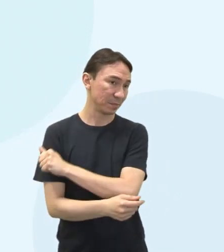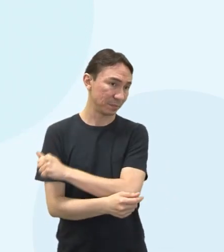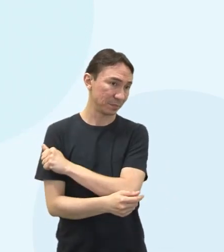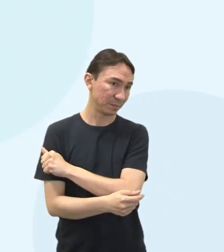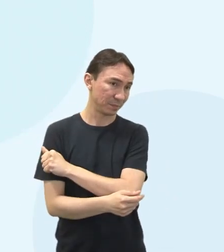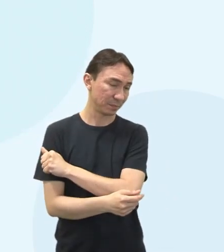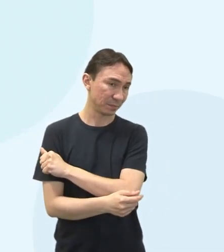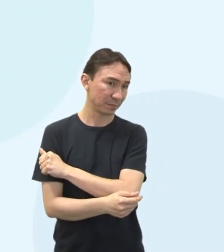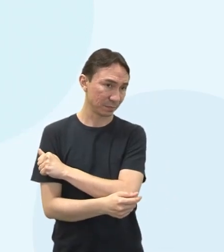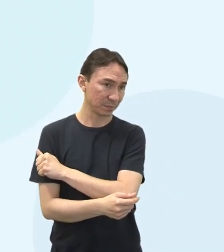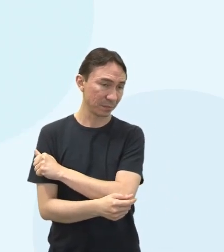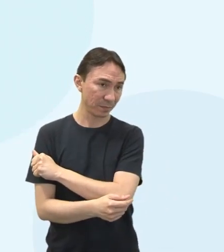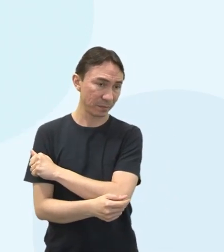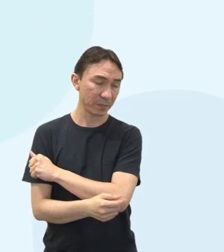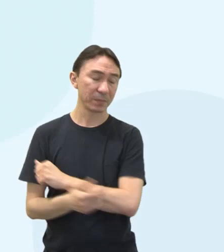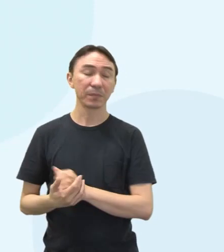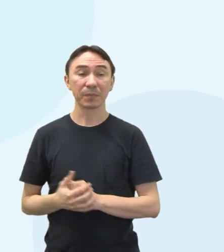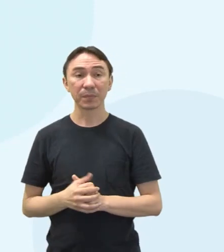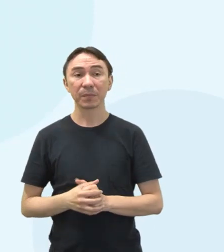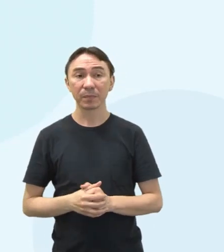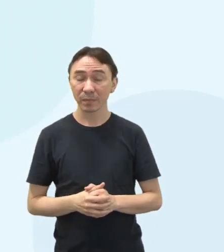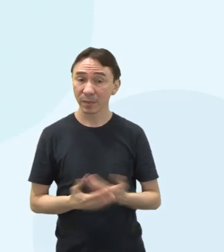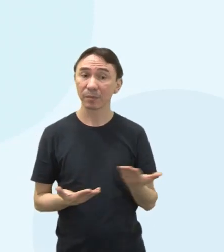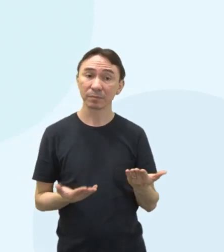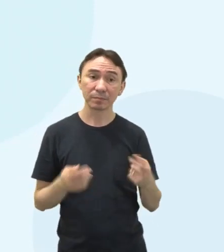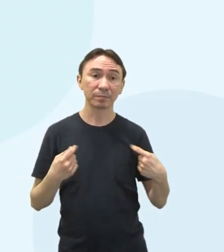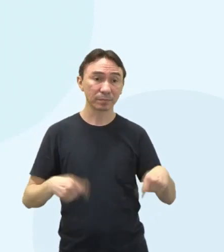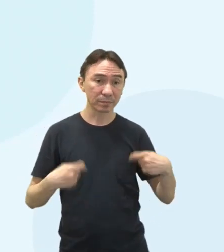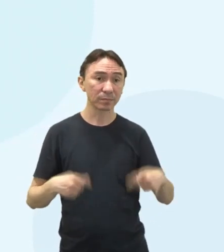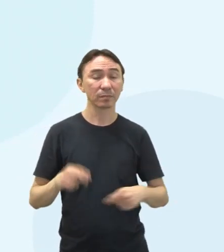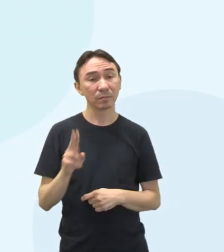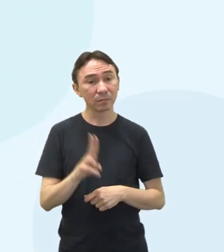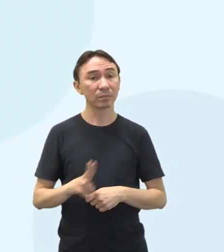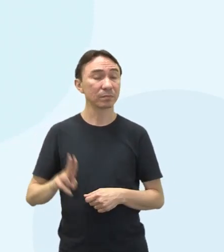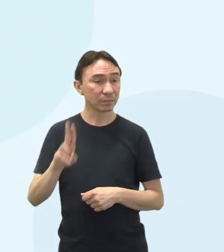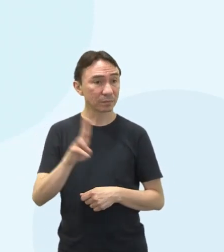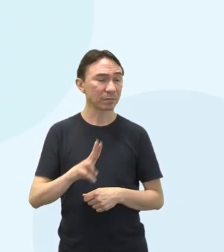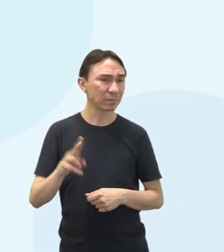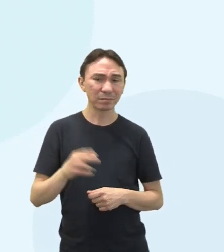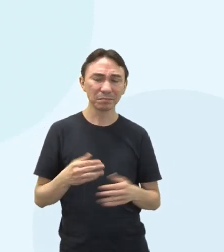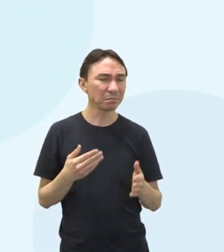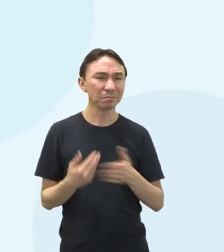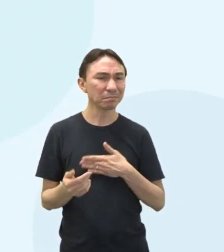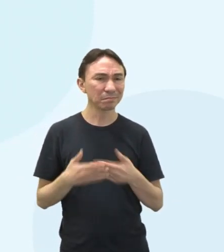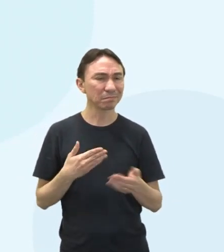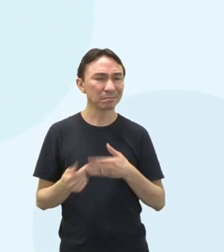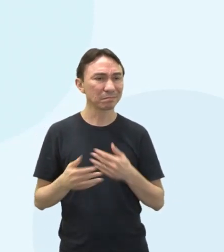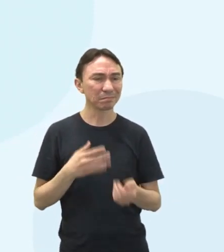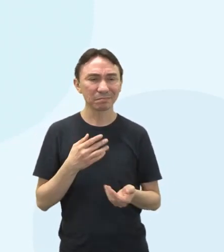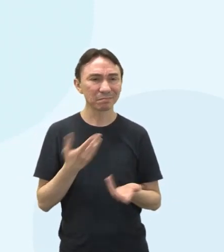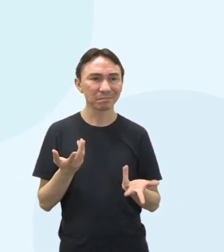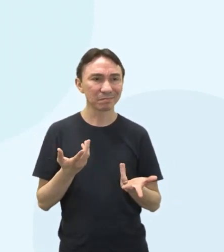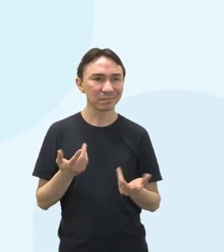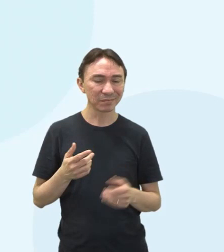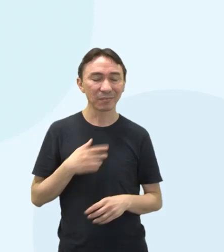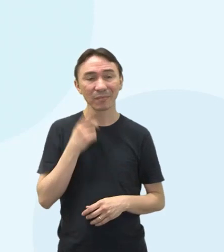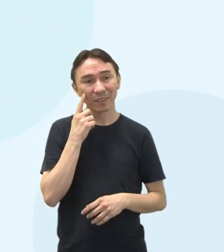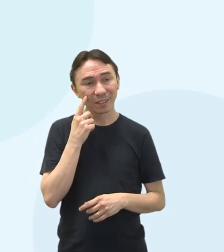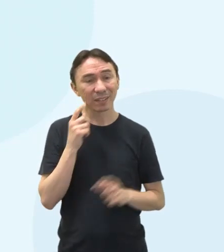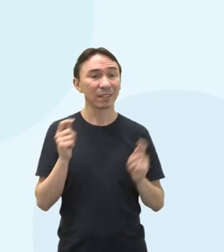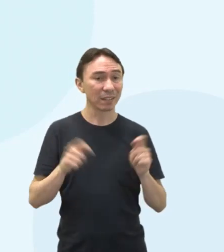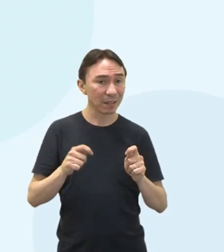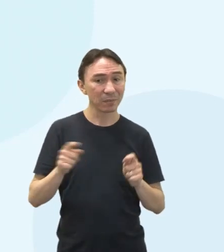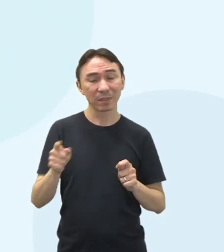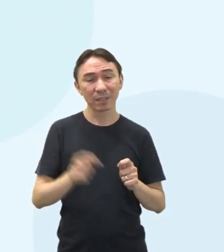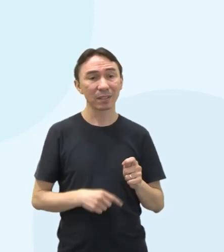esses conhecimentos prévios por meio da utilização de quaisquer ferramentas que permitam aí uma troca entre os